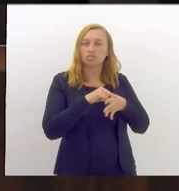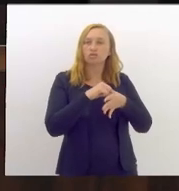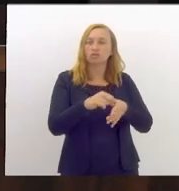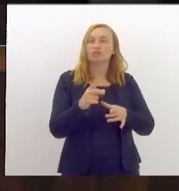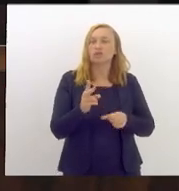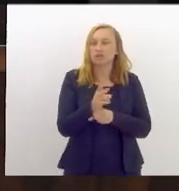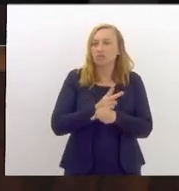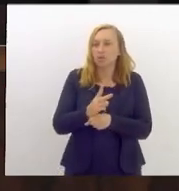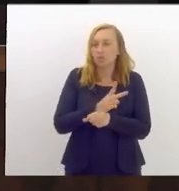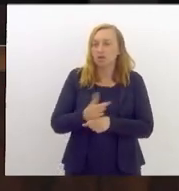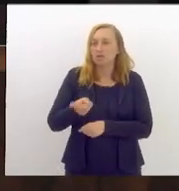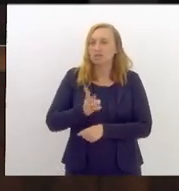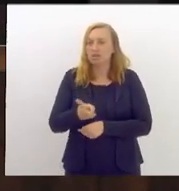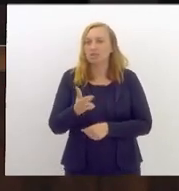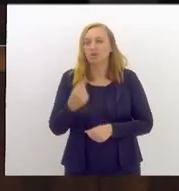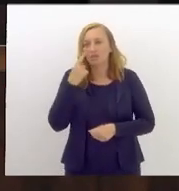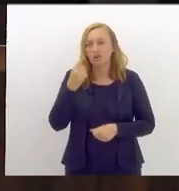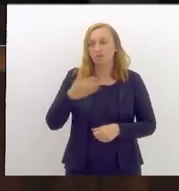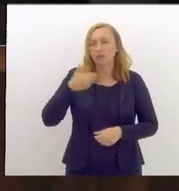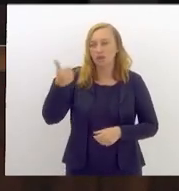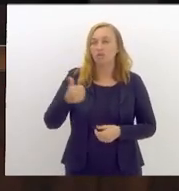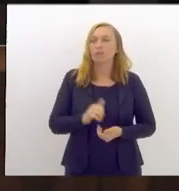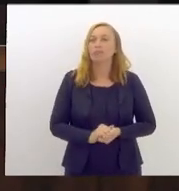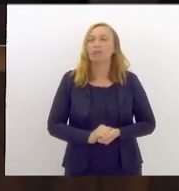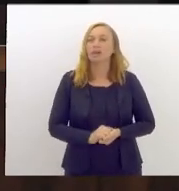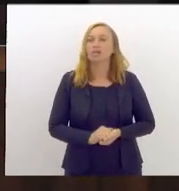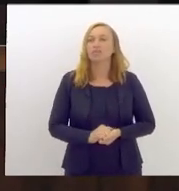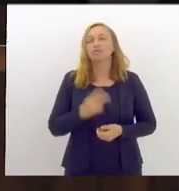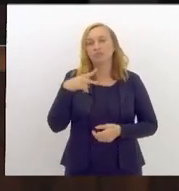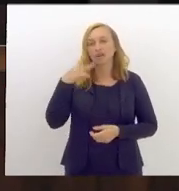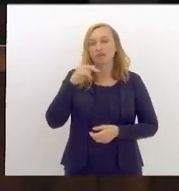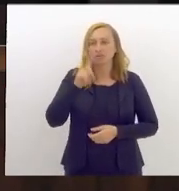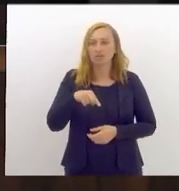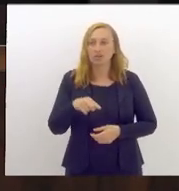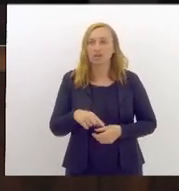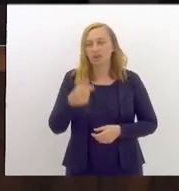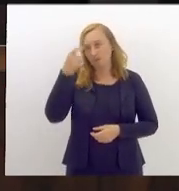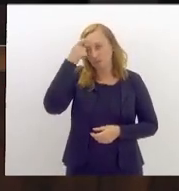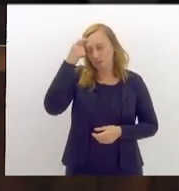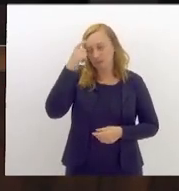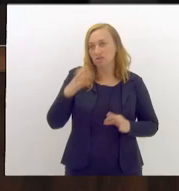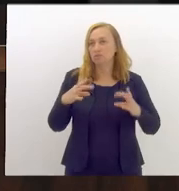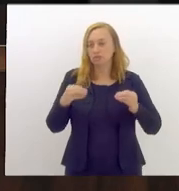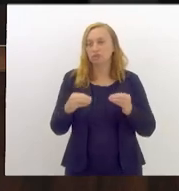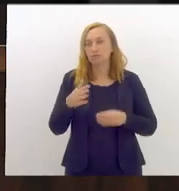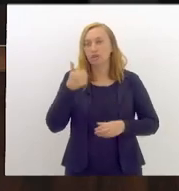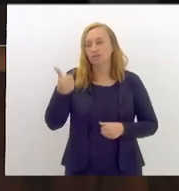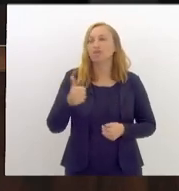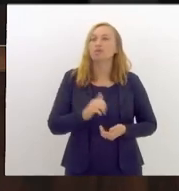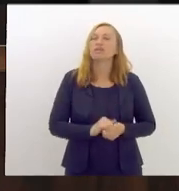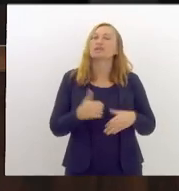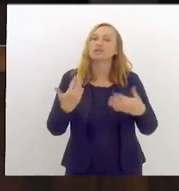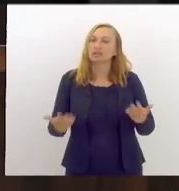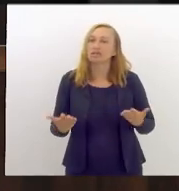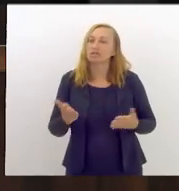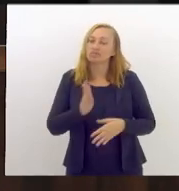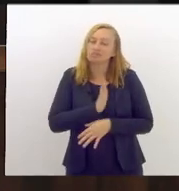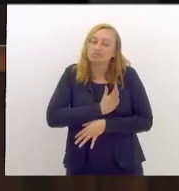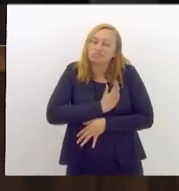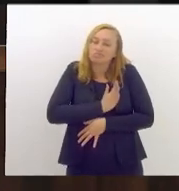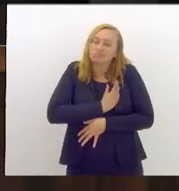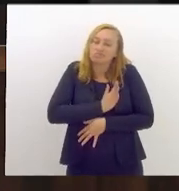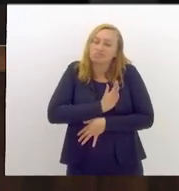procurando atender chegar no consenso E aí O parlamento é isso a gente tenta fazer o Consenso então no fundo do meu coração